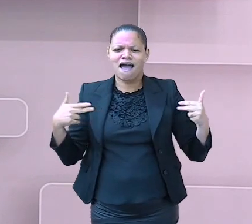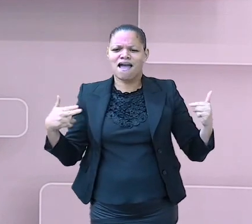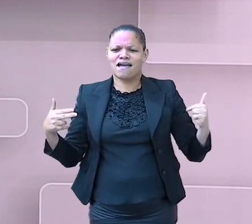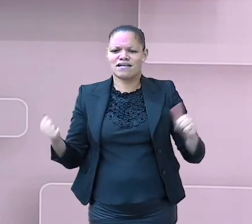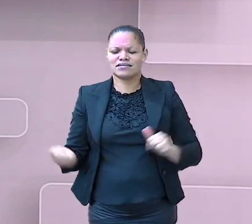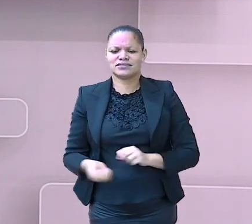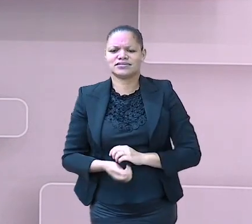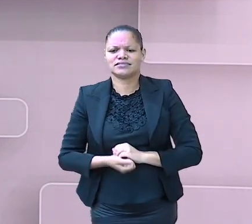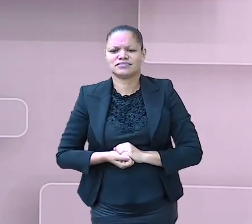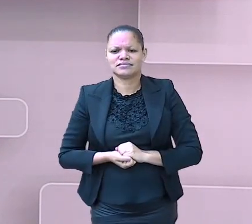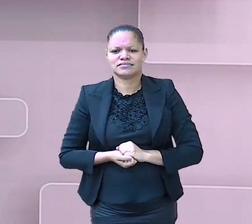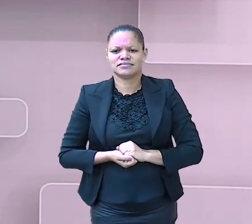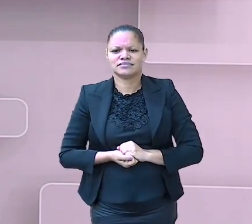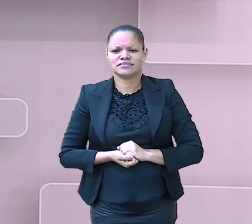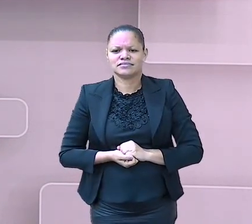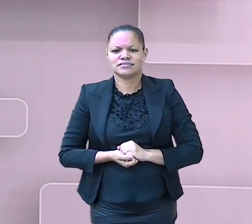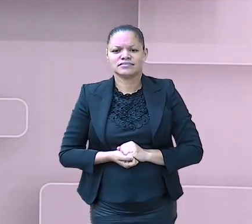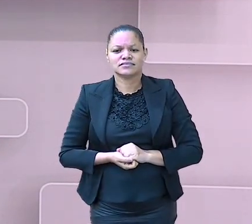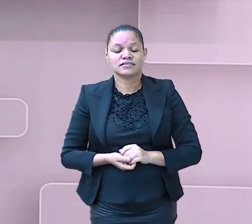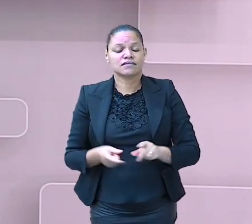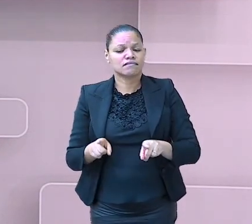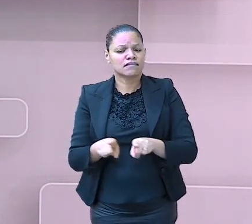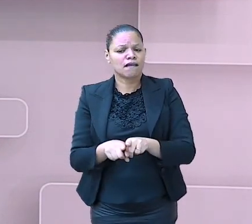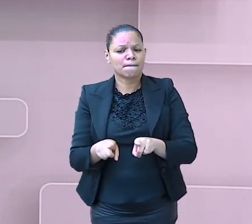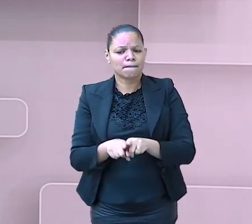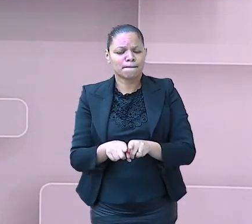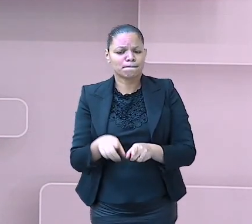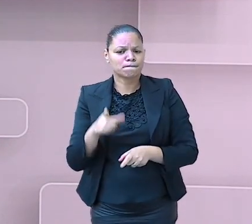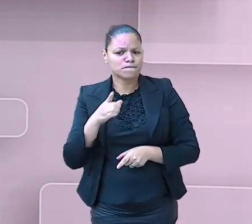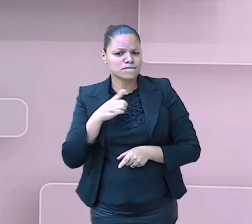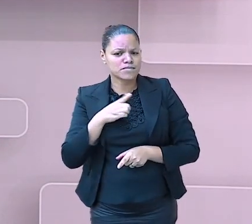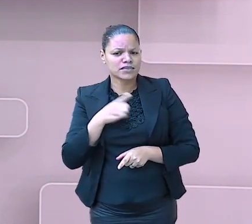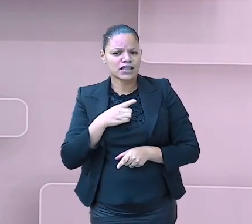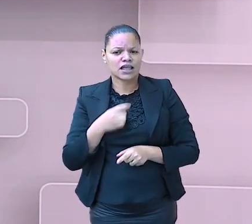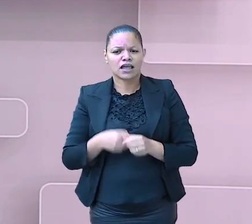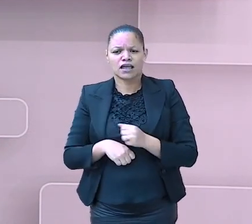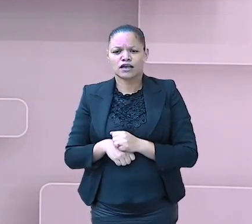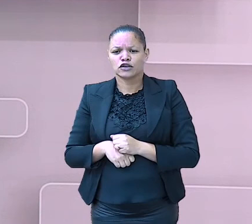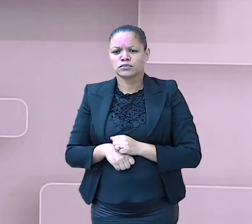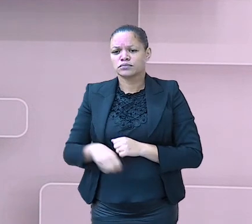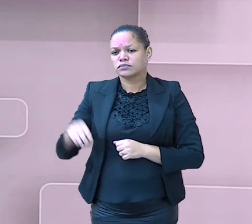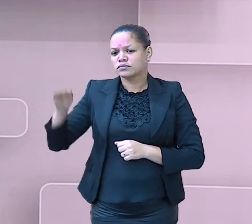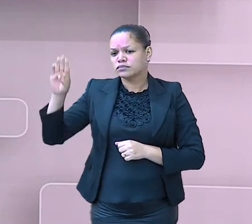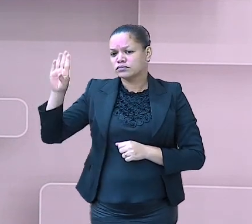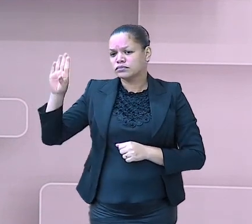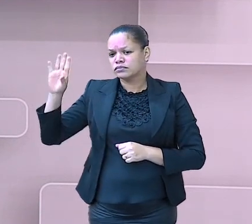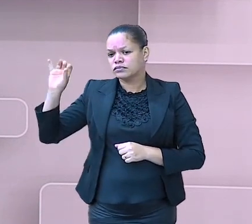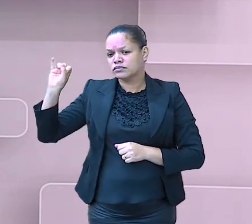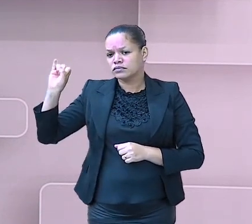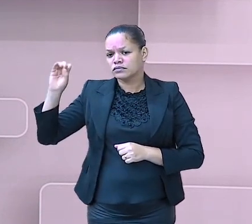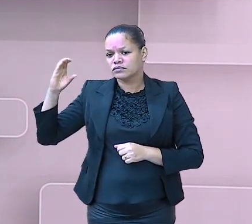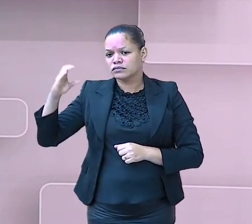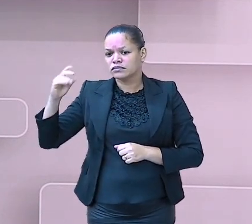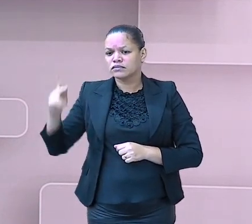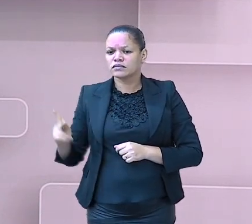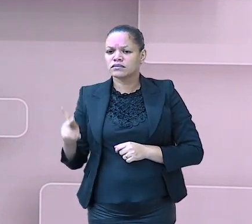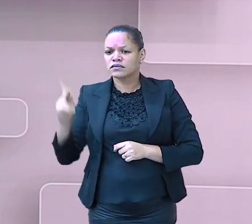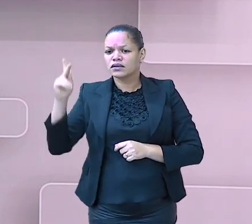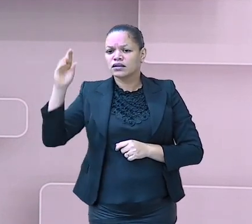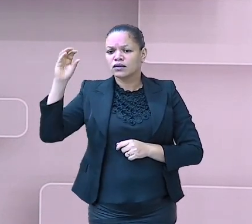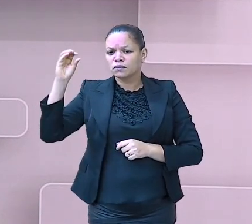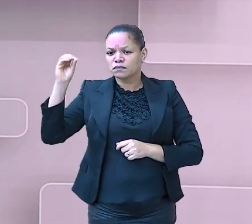interessante. E o bicho da seda? Nós usamos a seda do bicho da